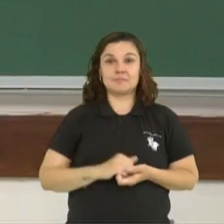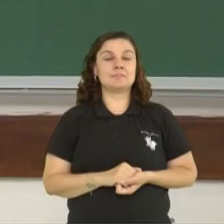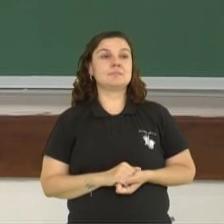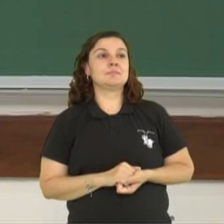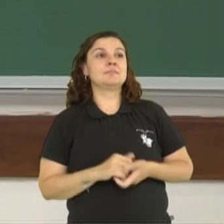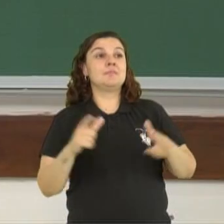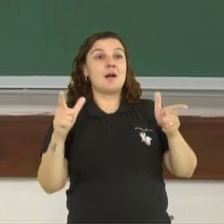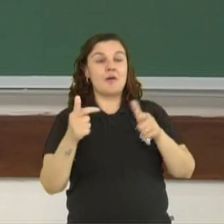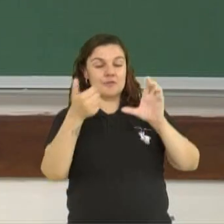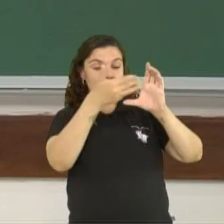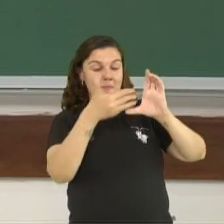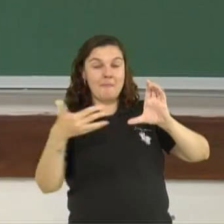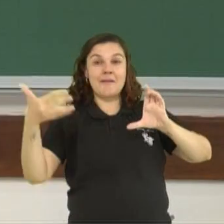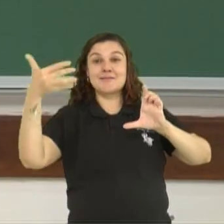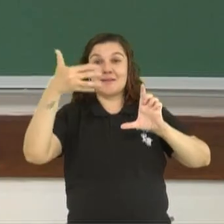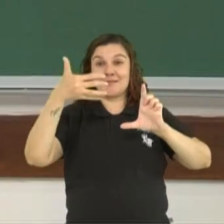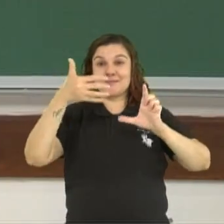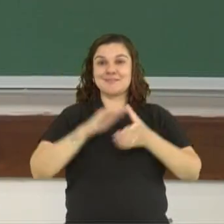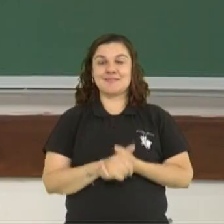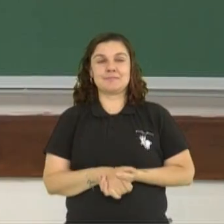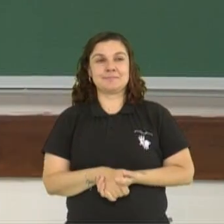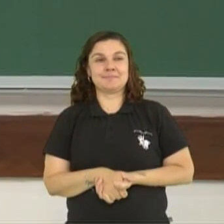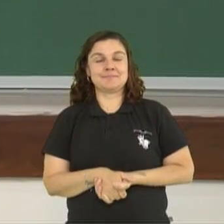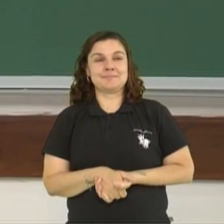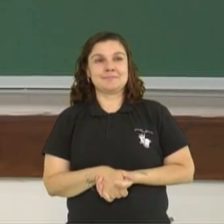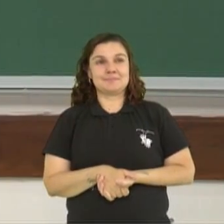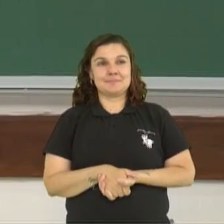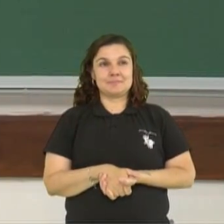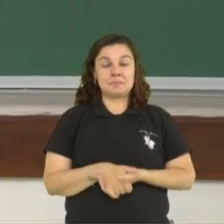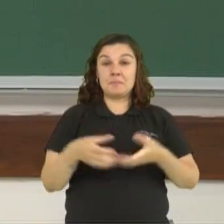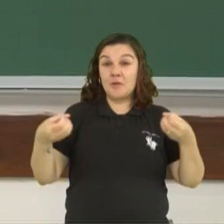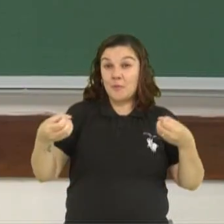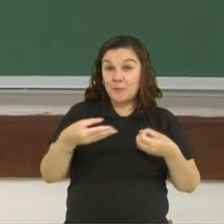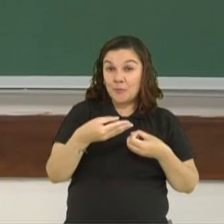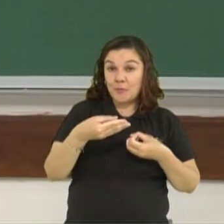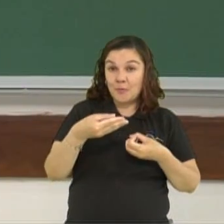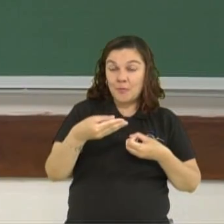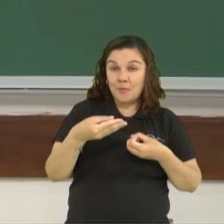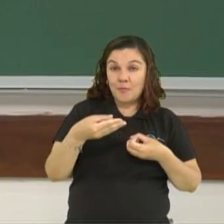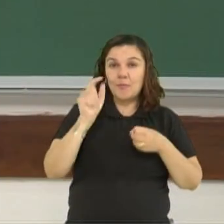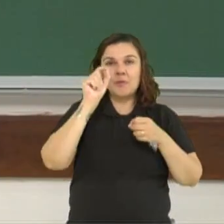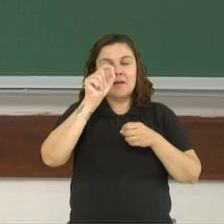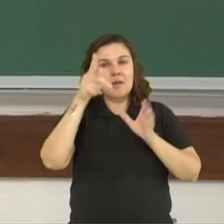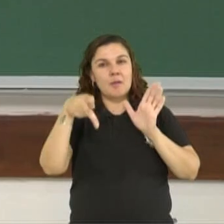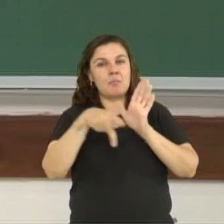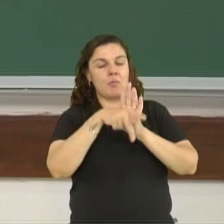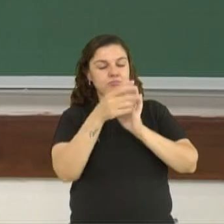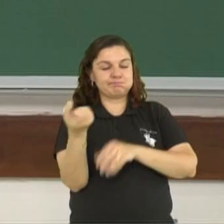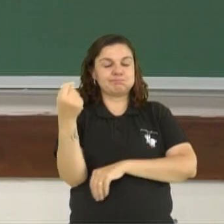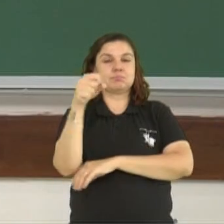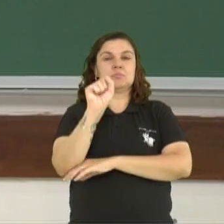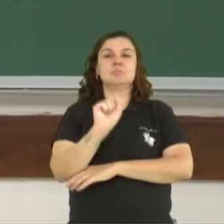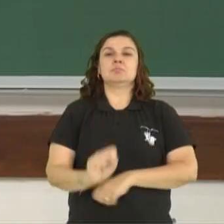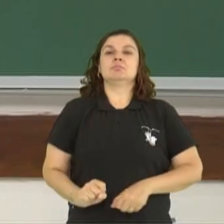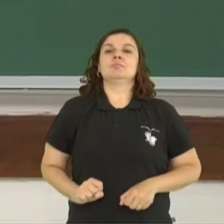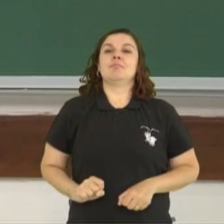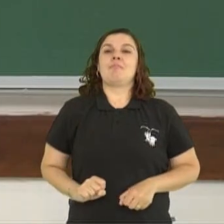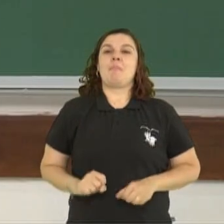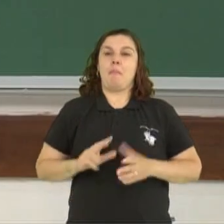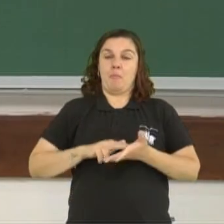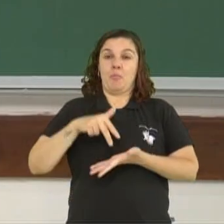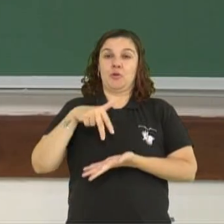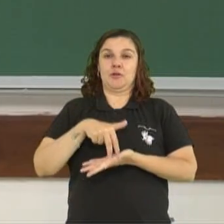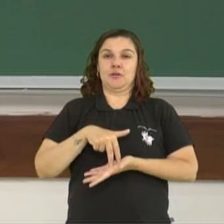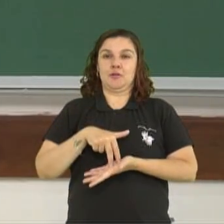agora paisagens, muitas paisagens utilizadas. O neoclassicismo ele traz aquela questão dos heróis, aquela questão de trazer aquela